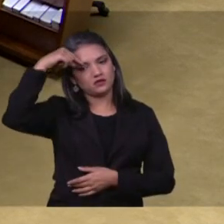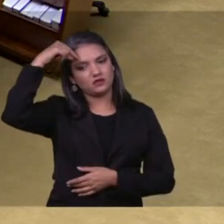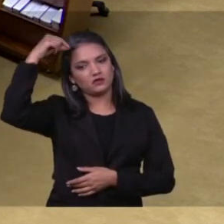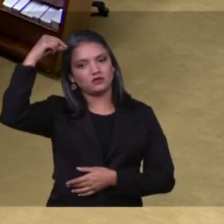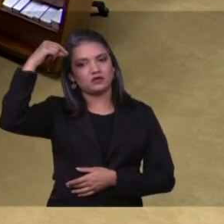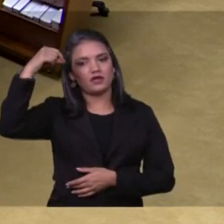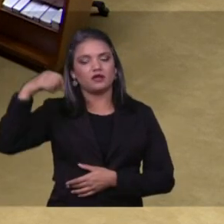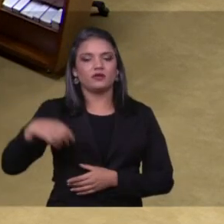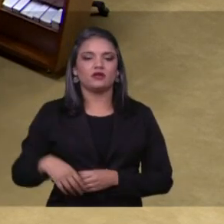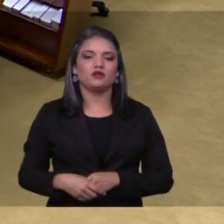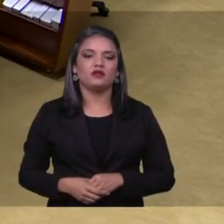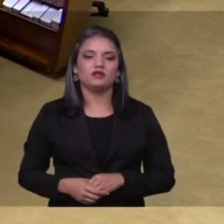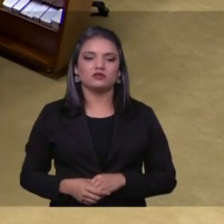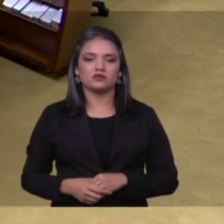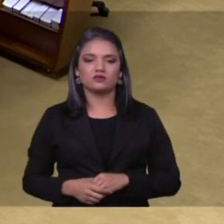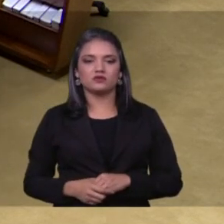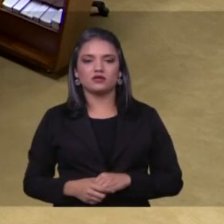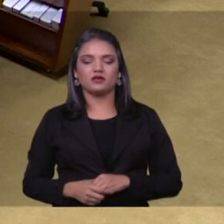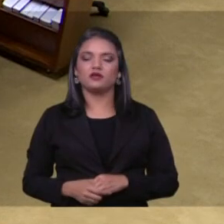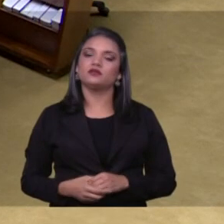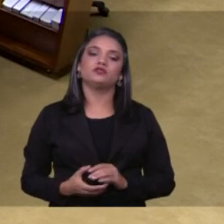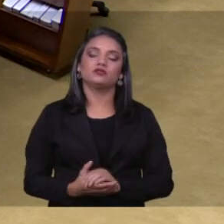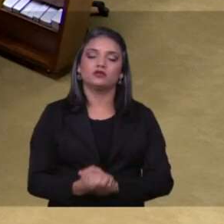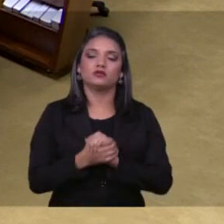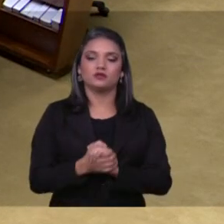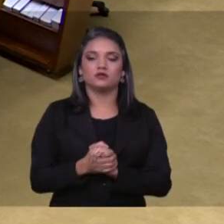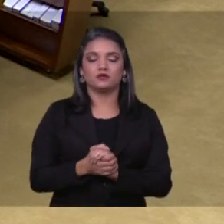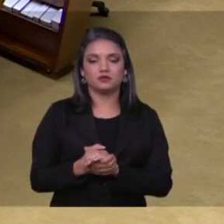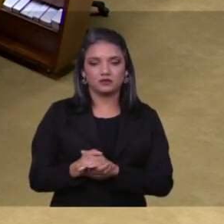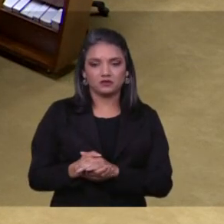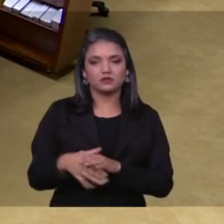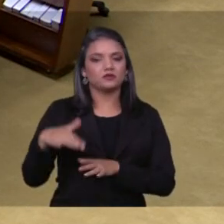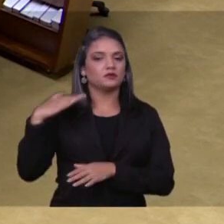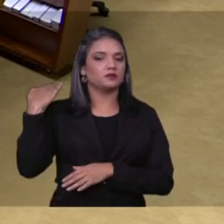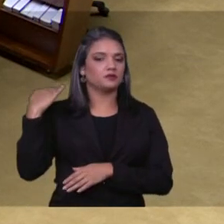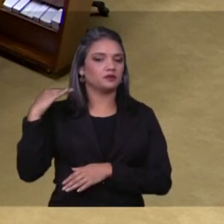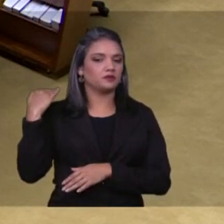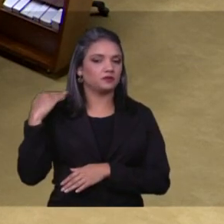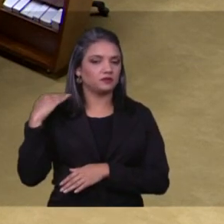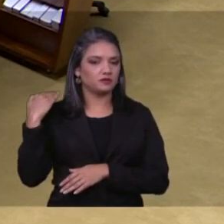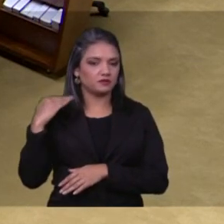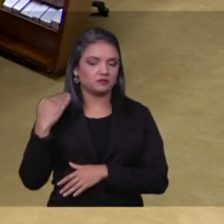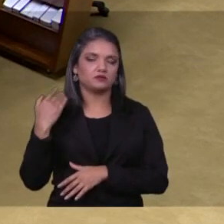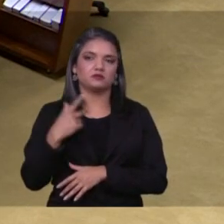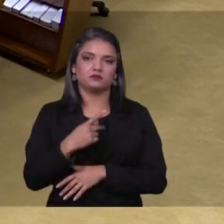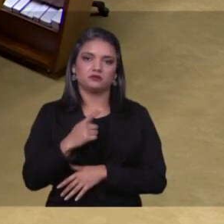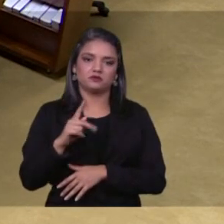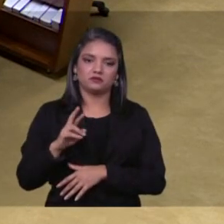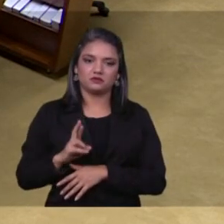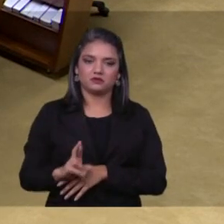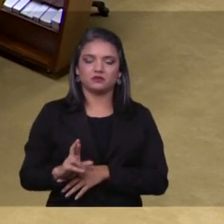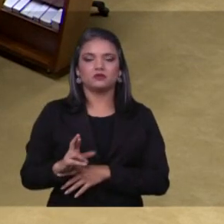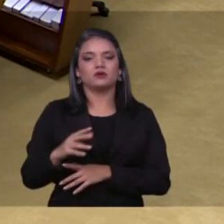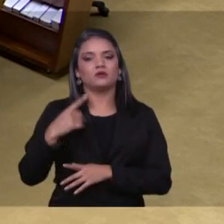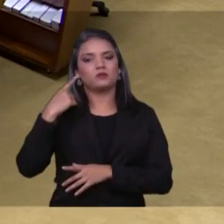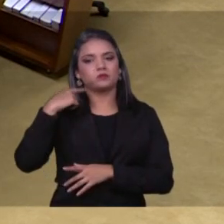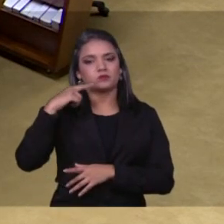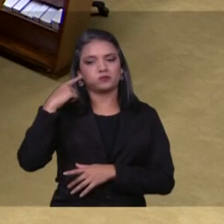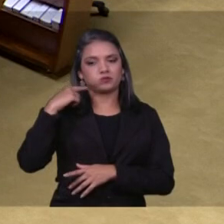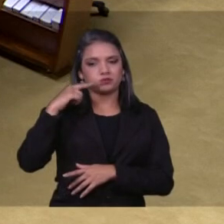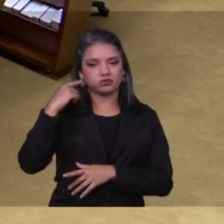excelentíssima senhora ministra Carmen Lúcia, senhores ministros, ilustre procuradora-geral da República, colegas advogadas e advogados, caros